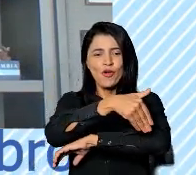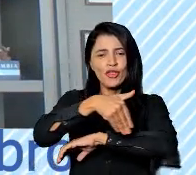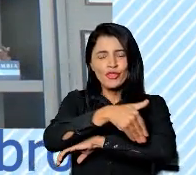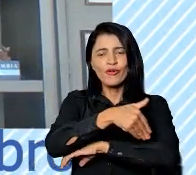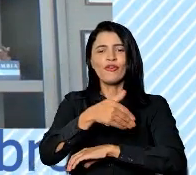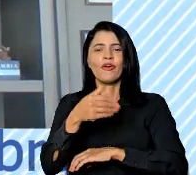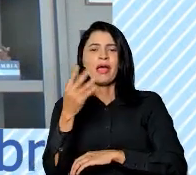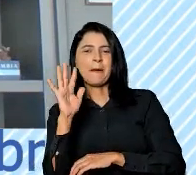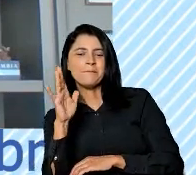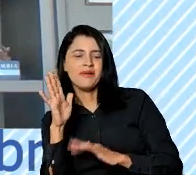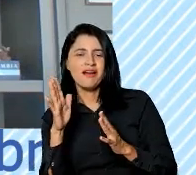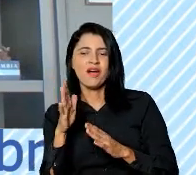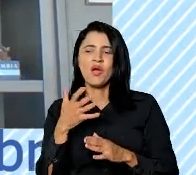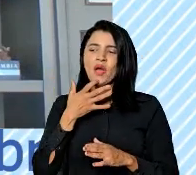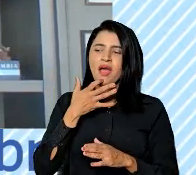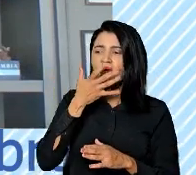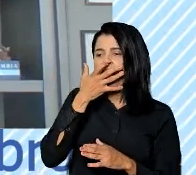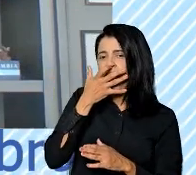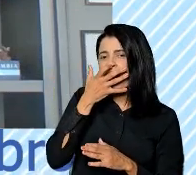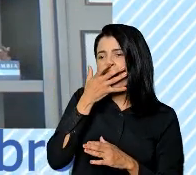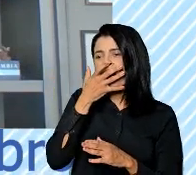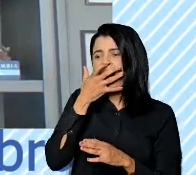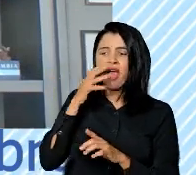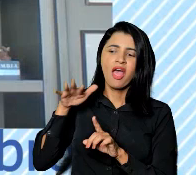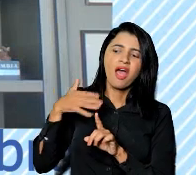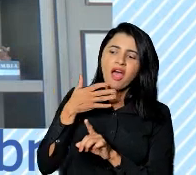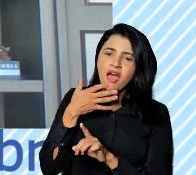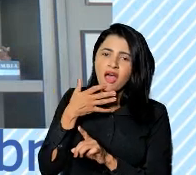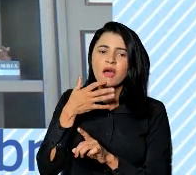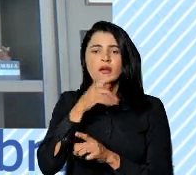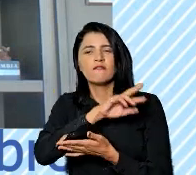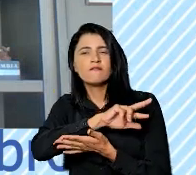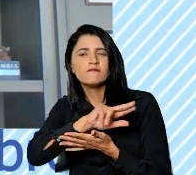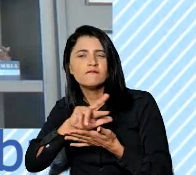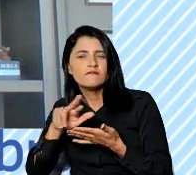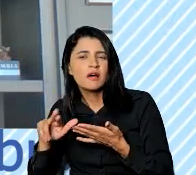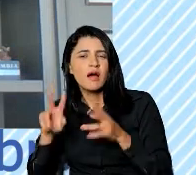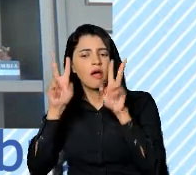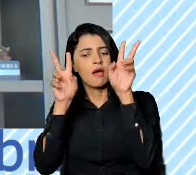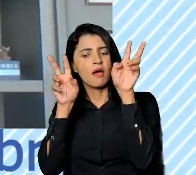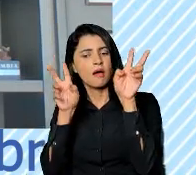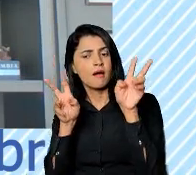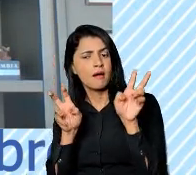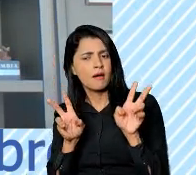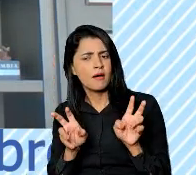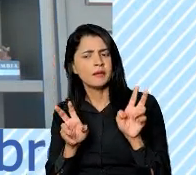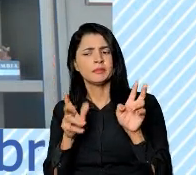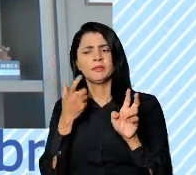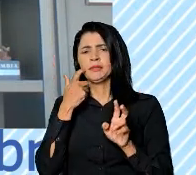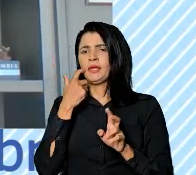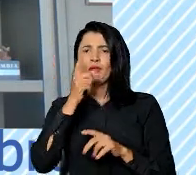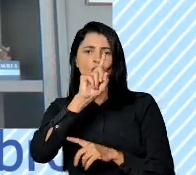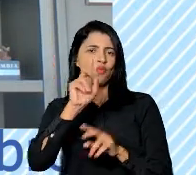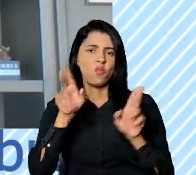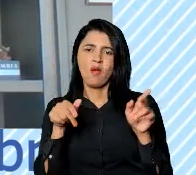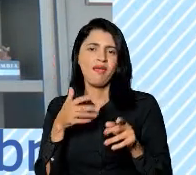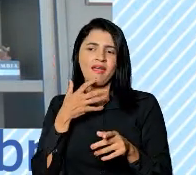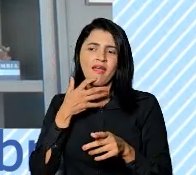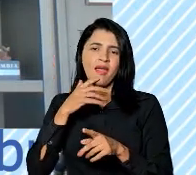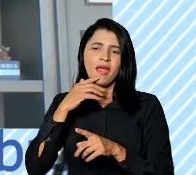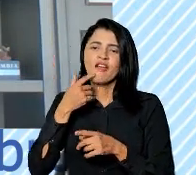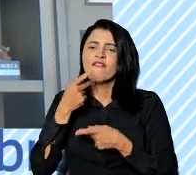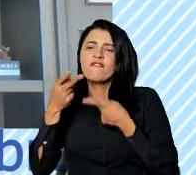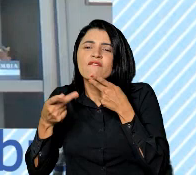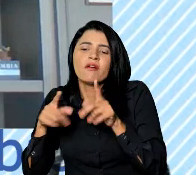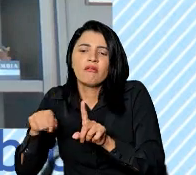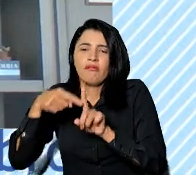mãos, dos elogios, né? Elogios entre milhões de aspas, porque não se tratam de elogios, e aquela forma de se